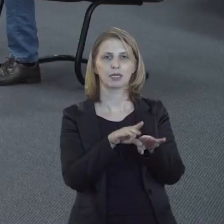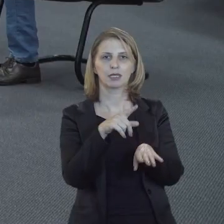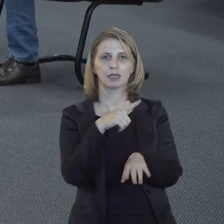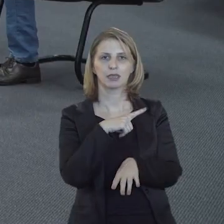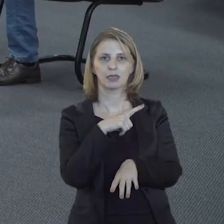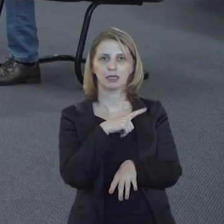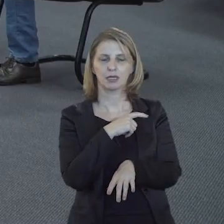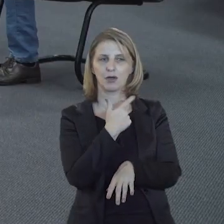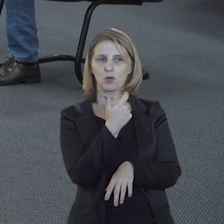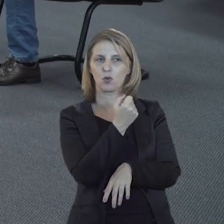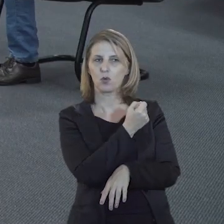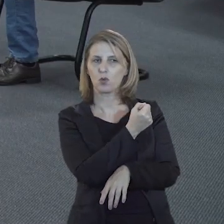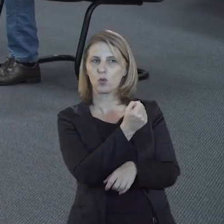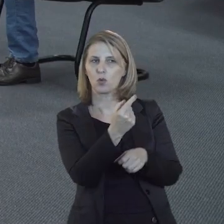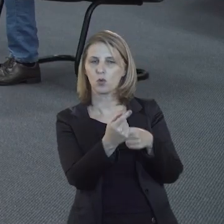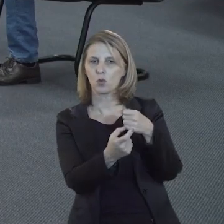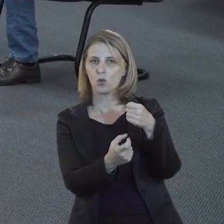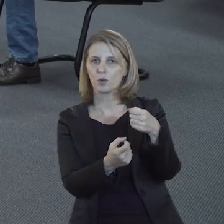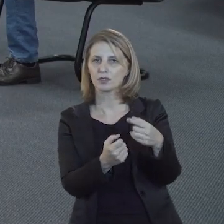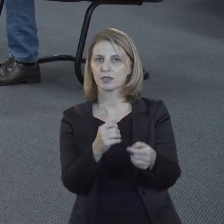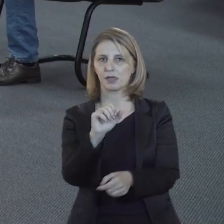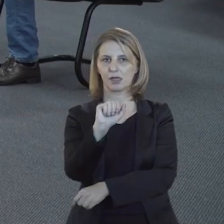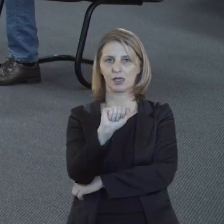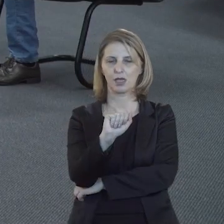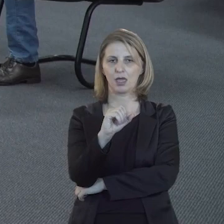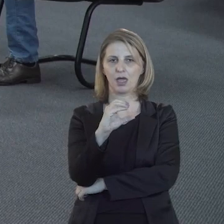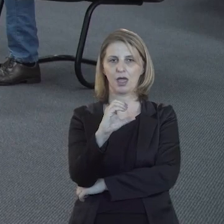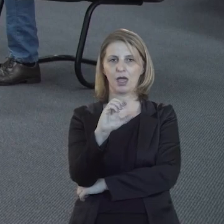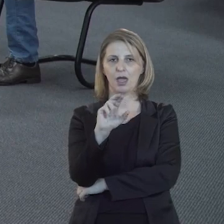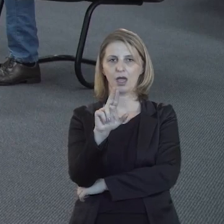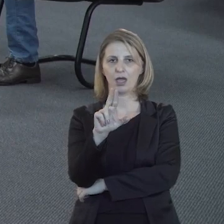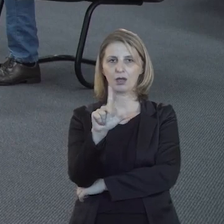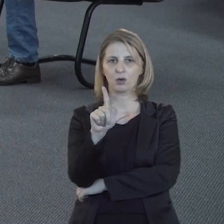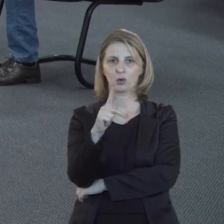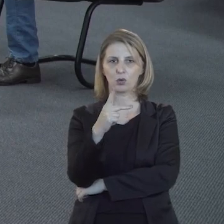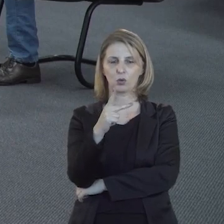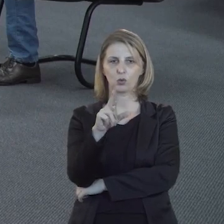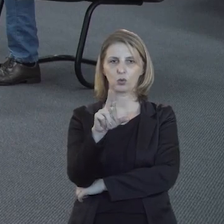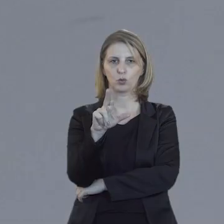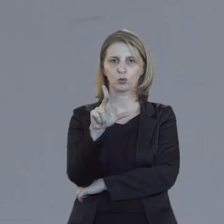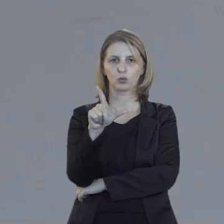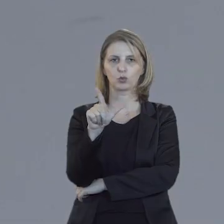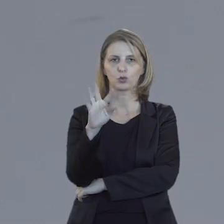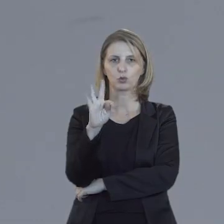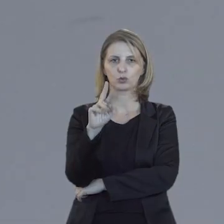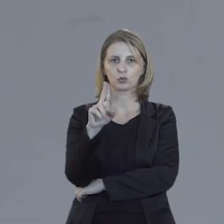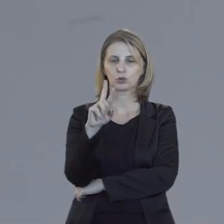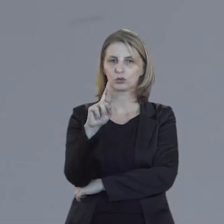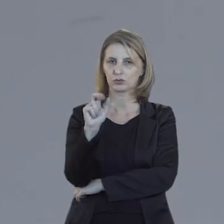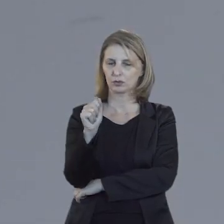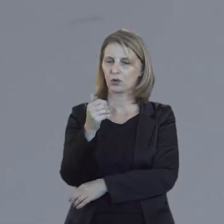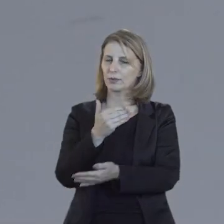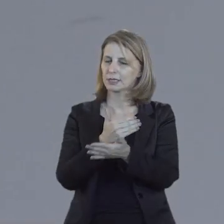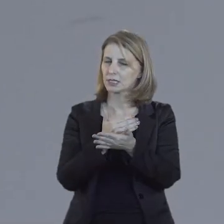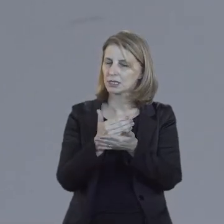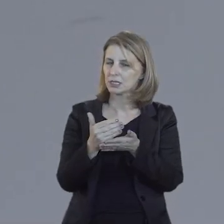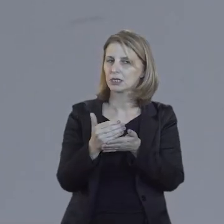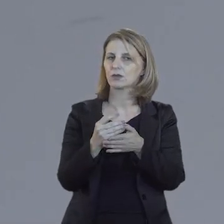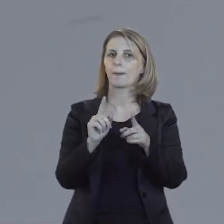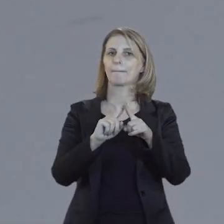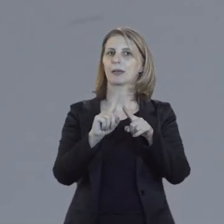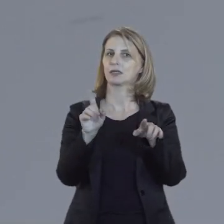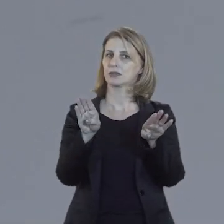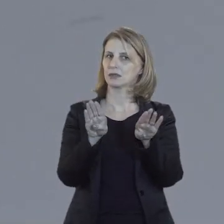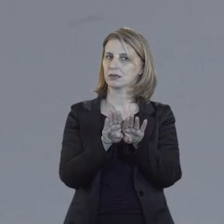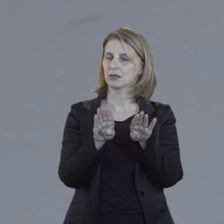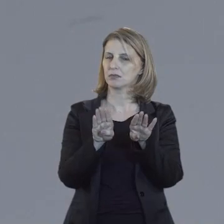geral. Também poucas unidades oferecem acupuntura, está iniciando ainda esse